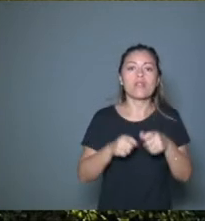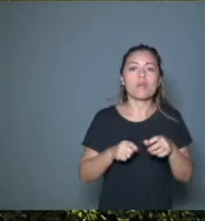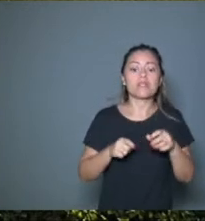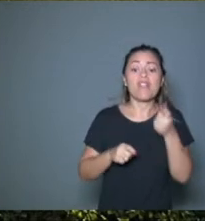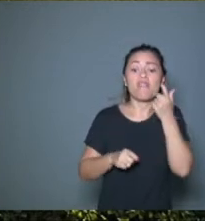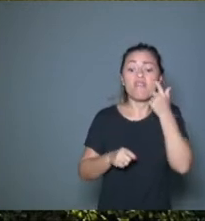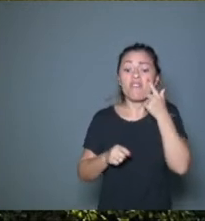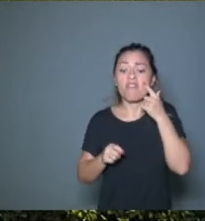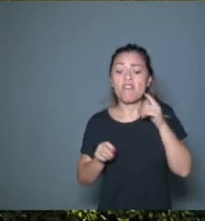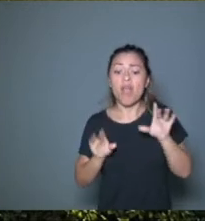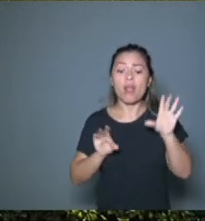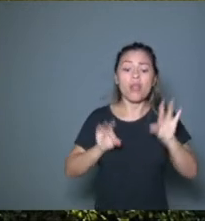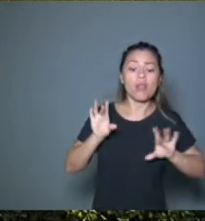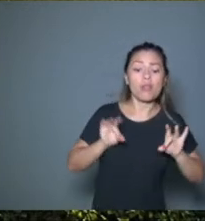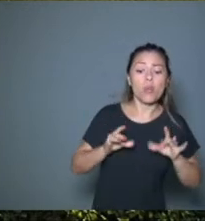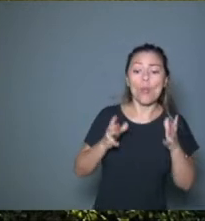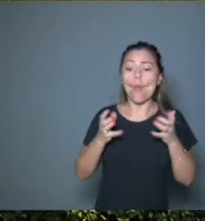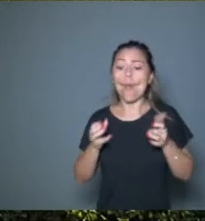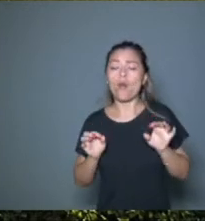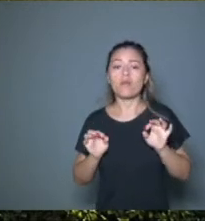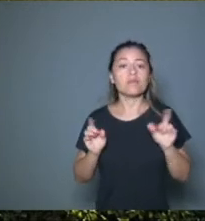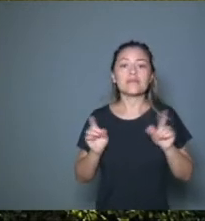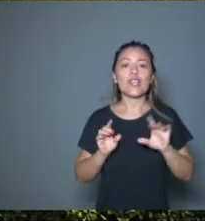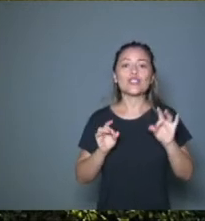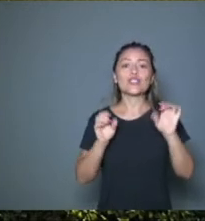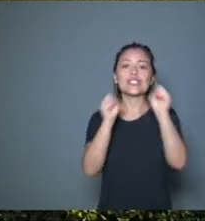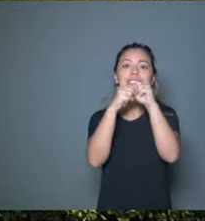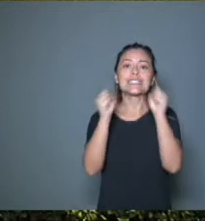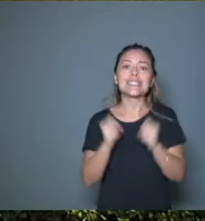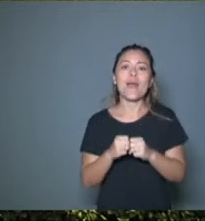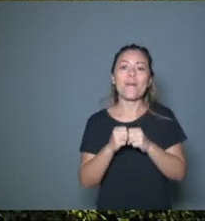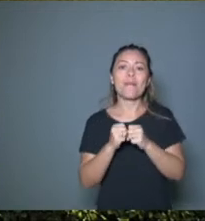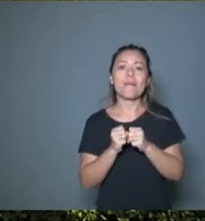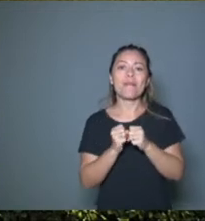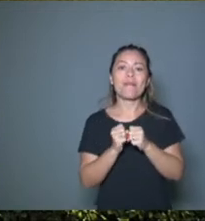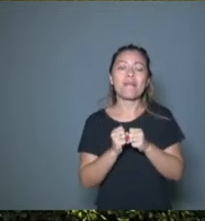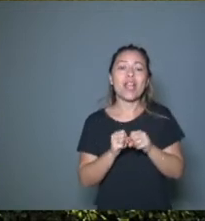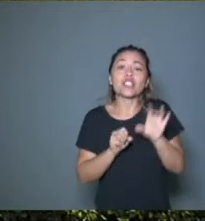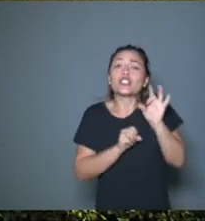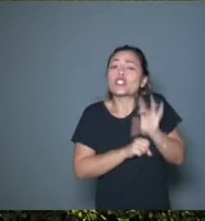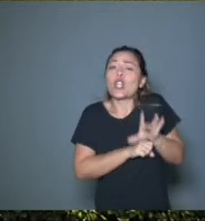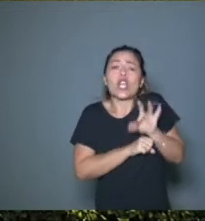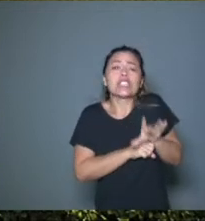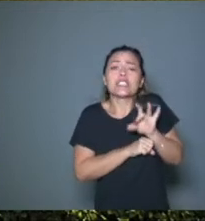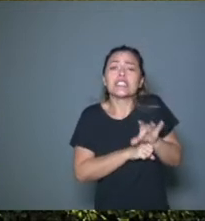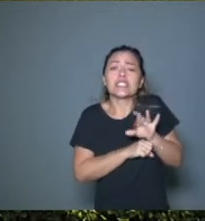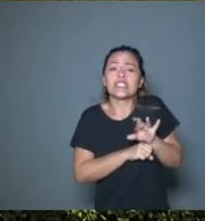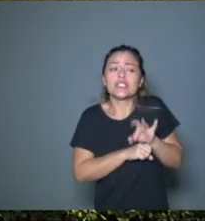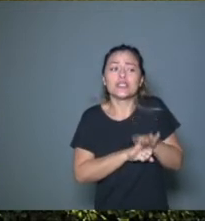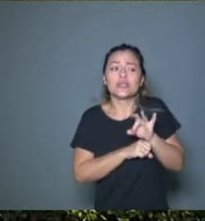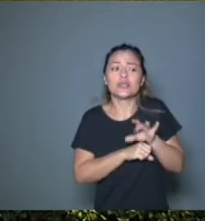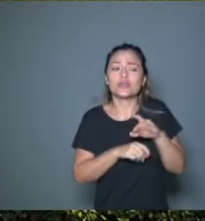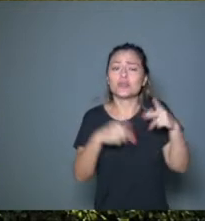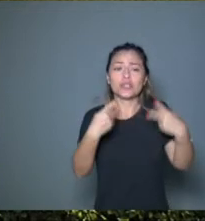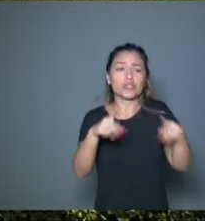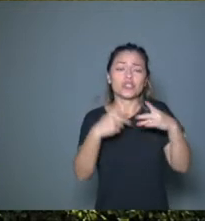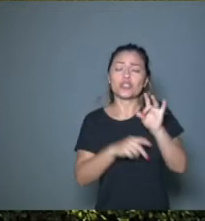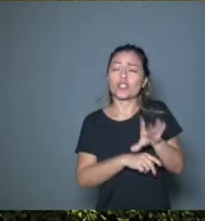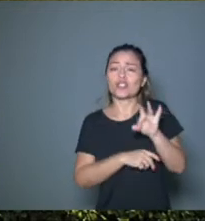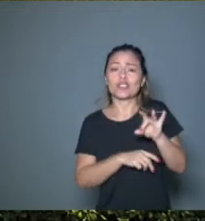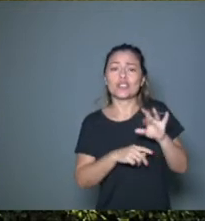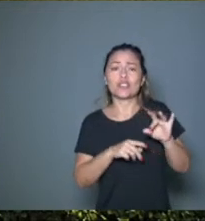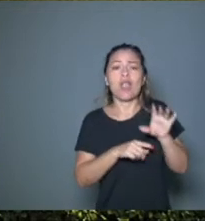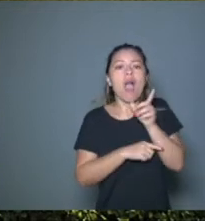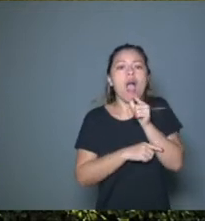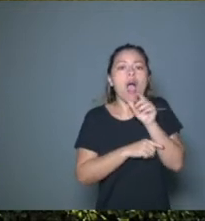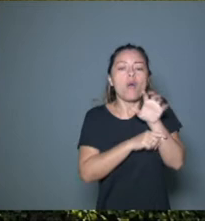se tem umidade para a lavoura. Basta olhar o sistema, ele automaticamente liga e desliga os sistemas, economiza muita água. E 100%